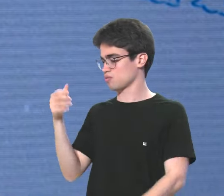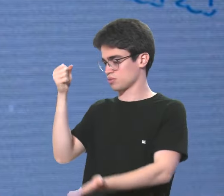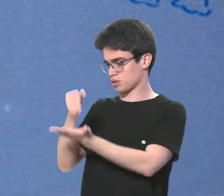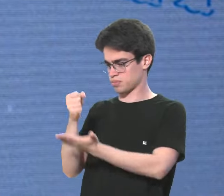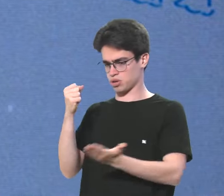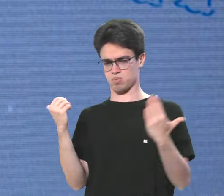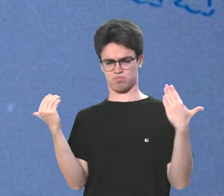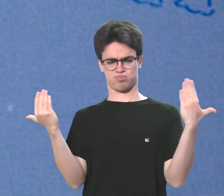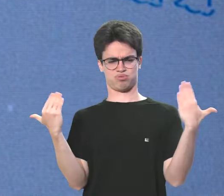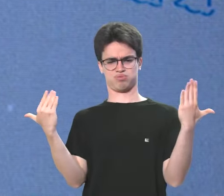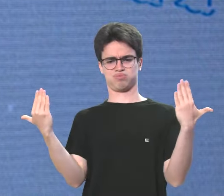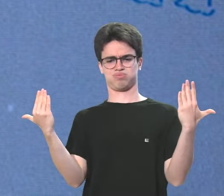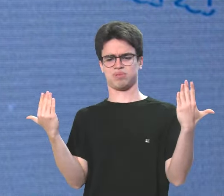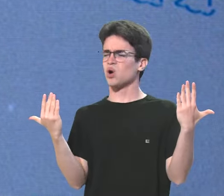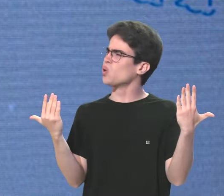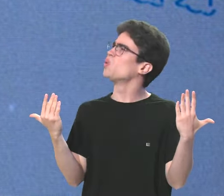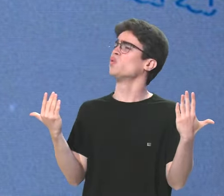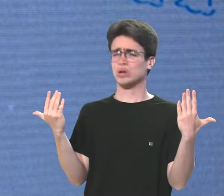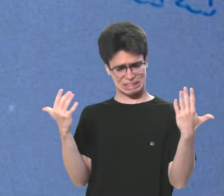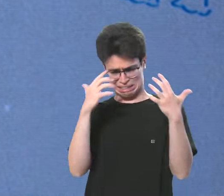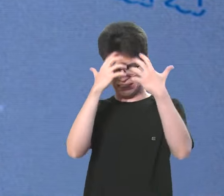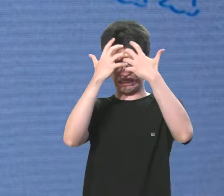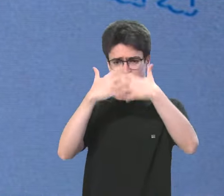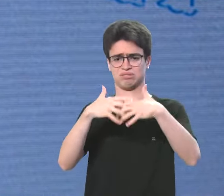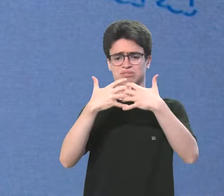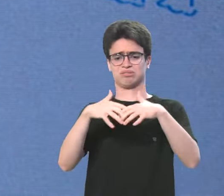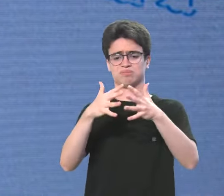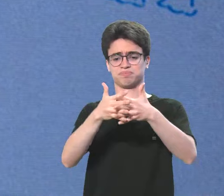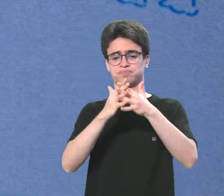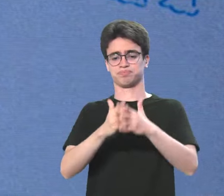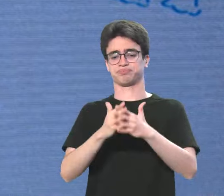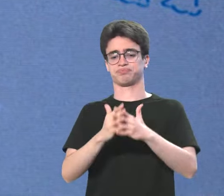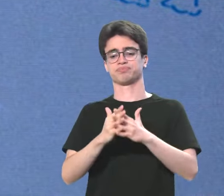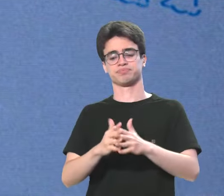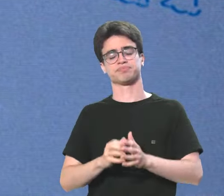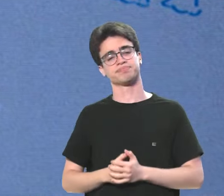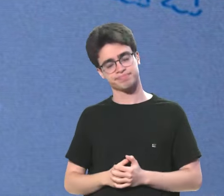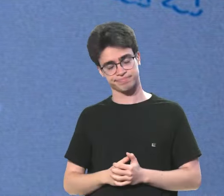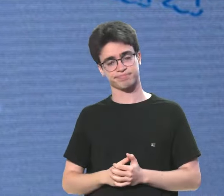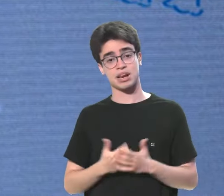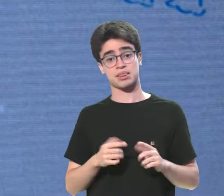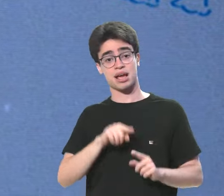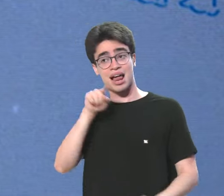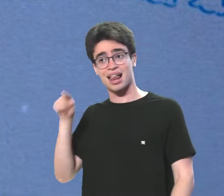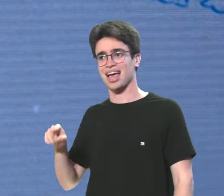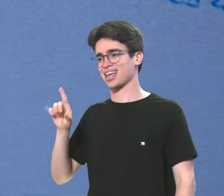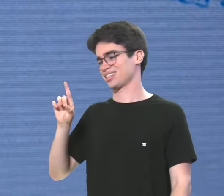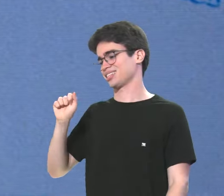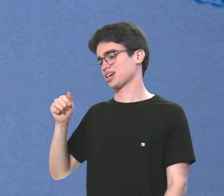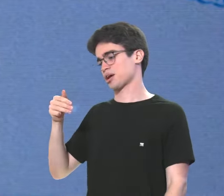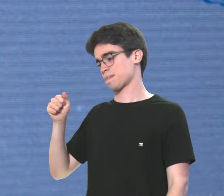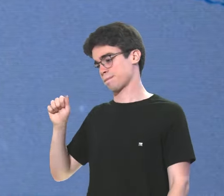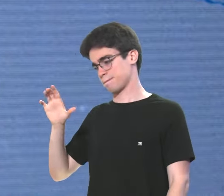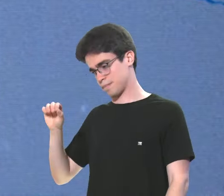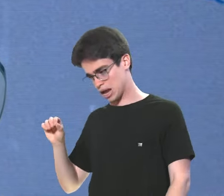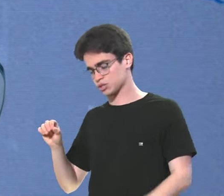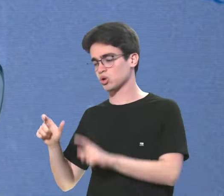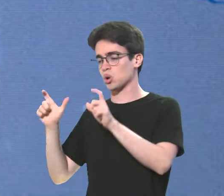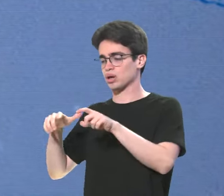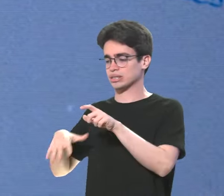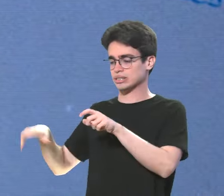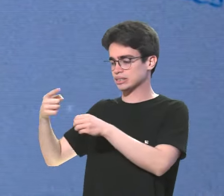mexeu com a cabeça de Paulo em Damasco Deus fala com Ananias um homem um